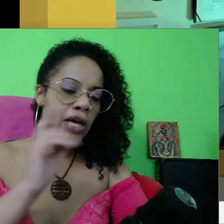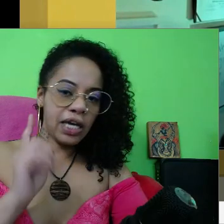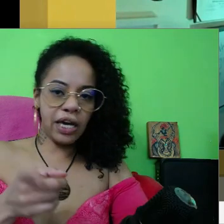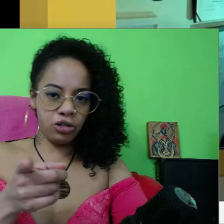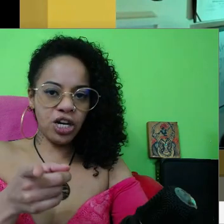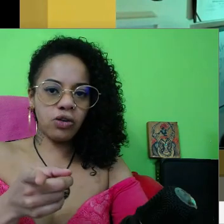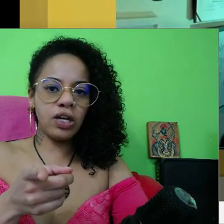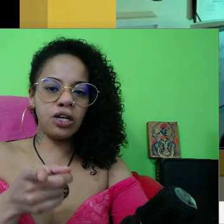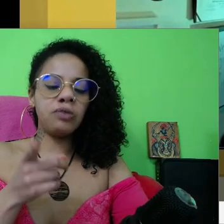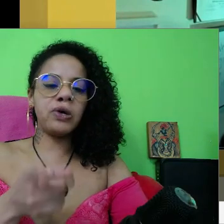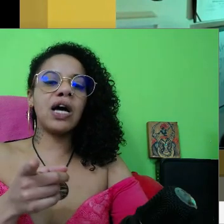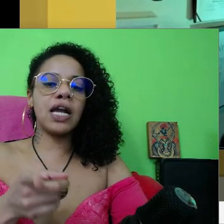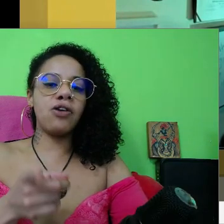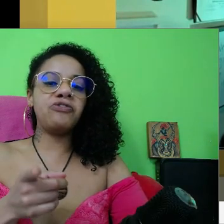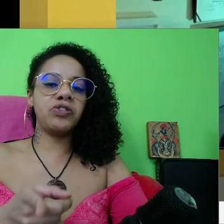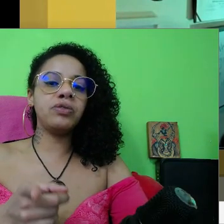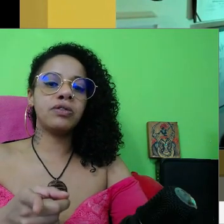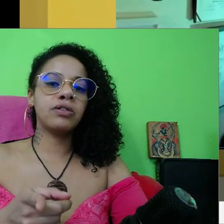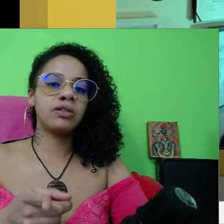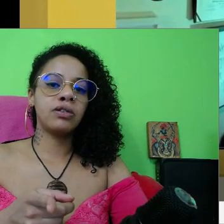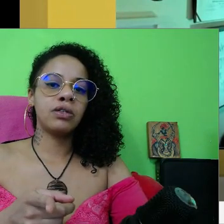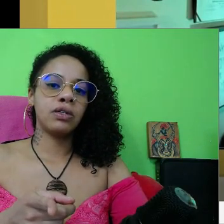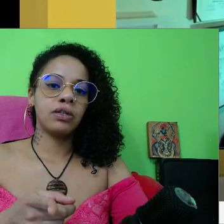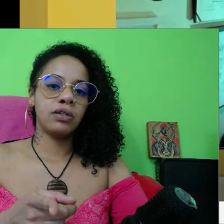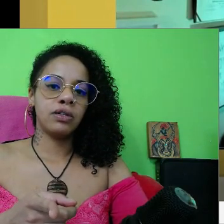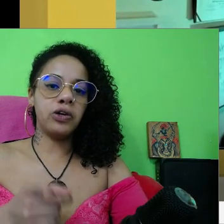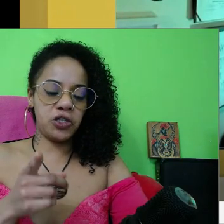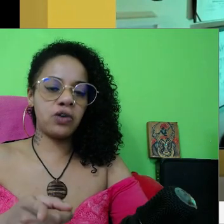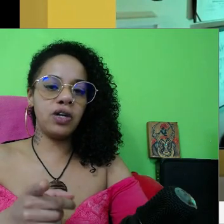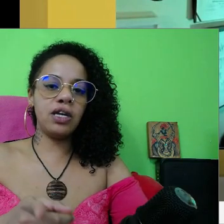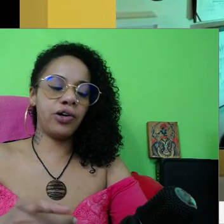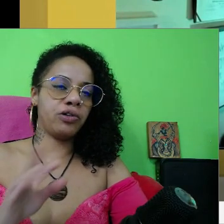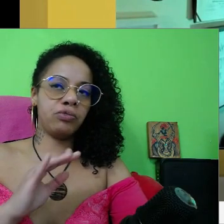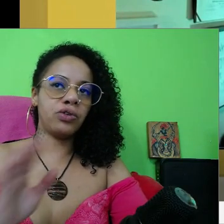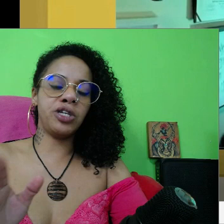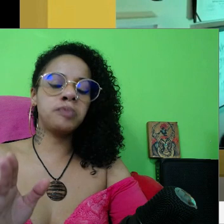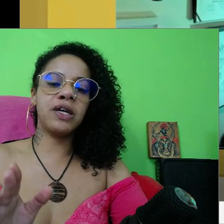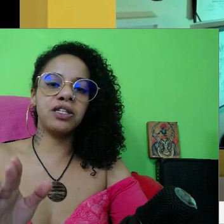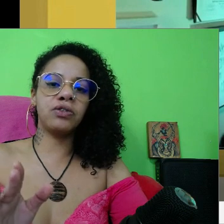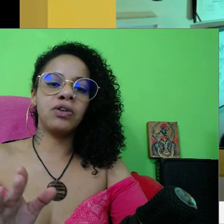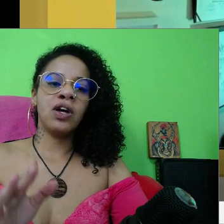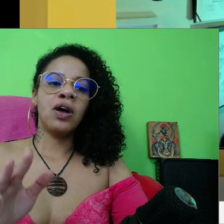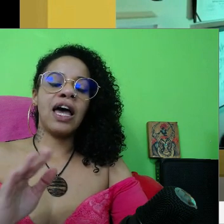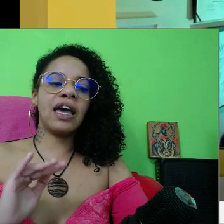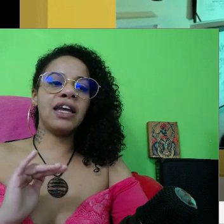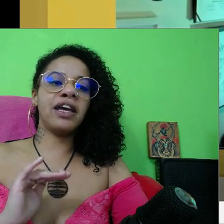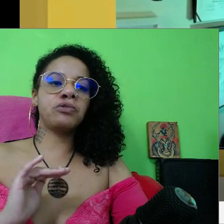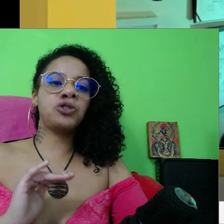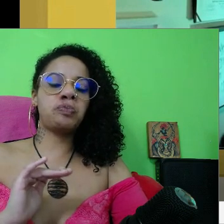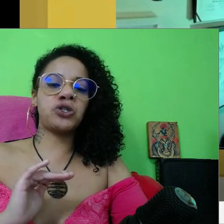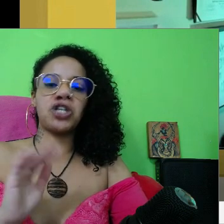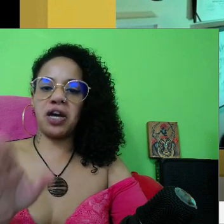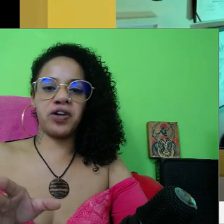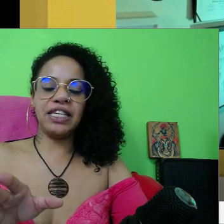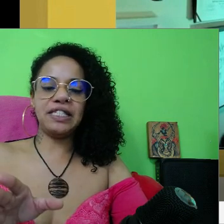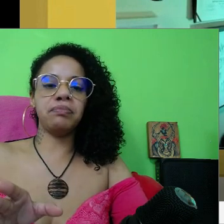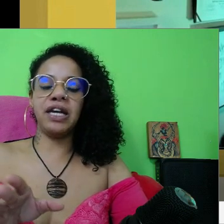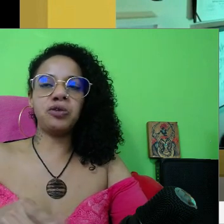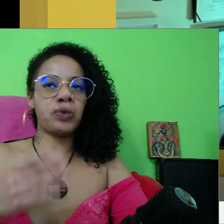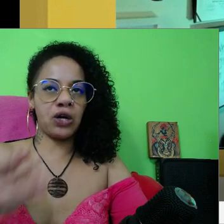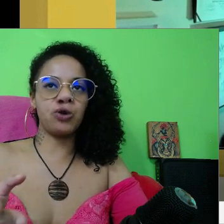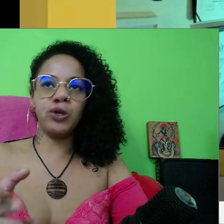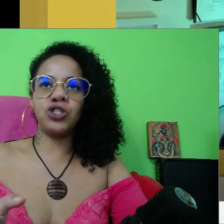e eu te acolhei no meu canal viu eu te acolhi eu não estou esperando nenhum tipo de